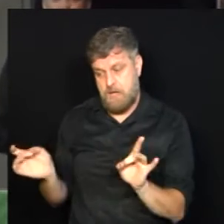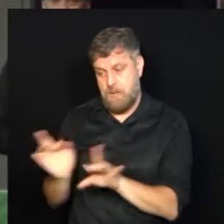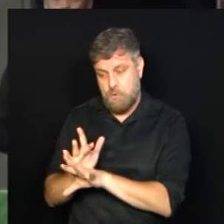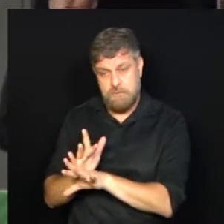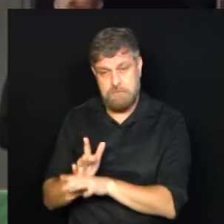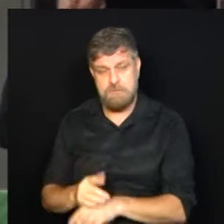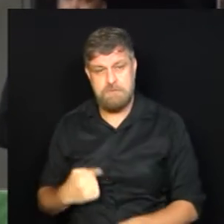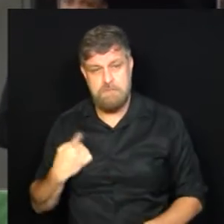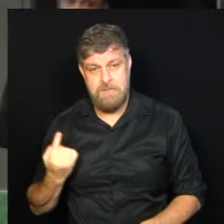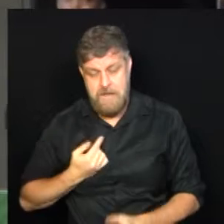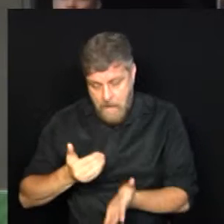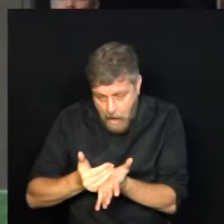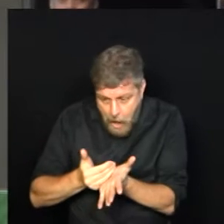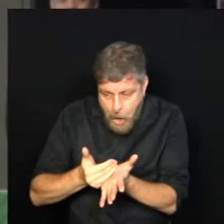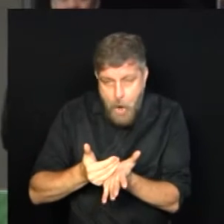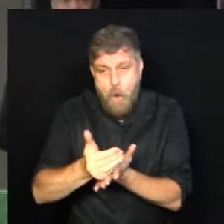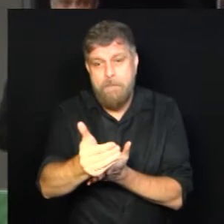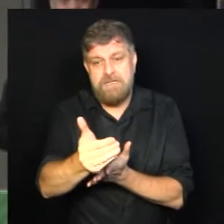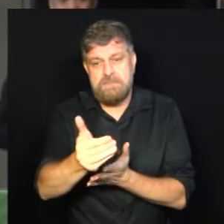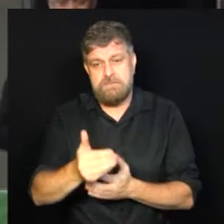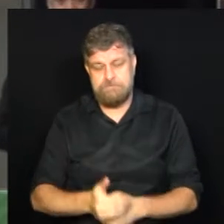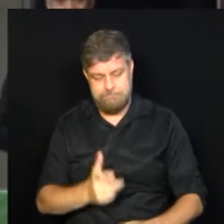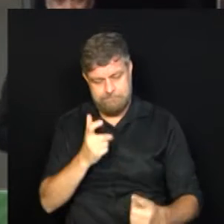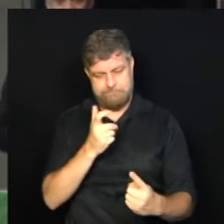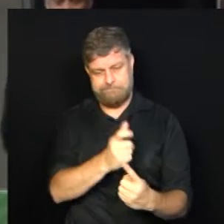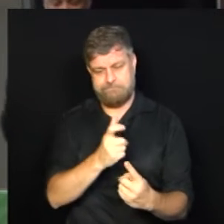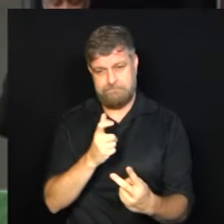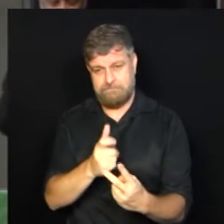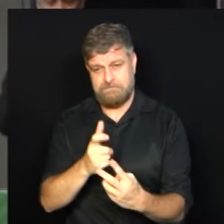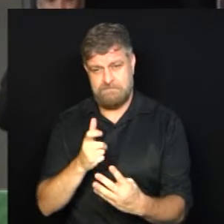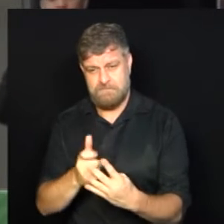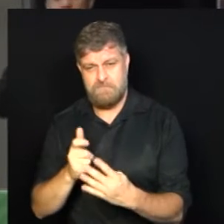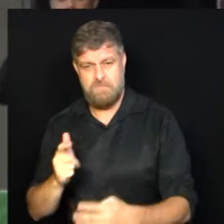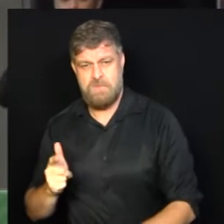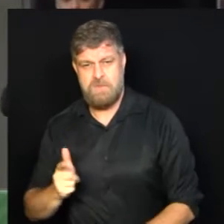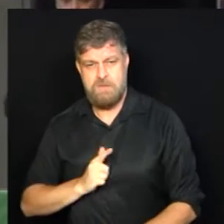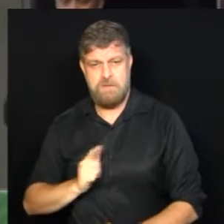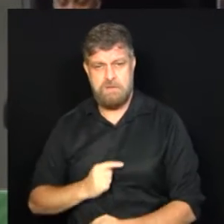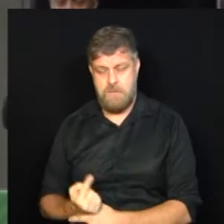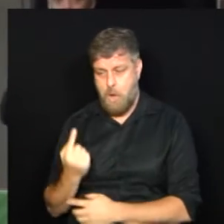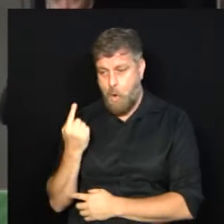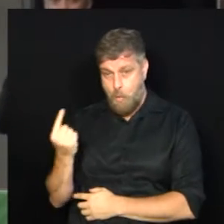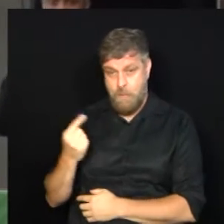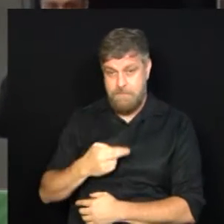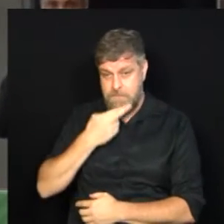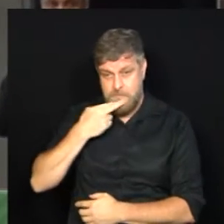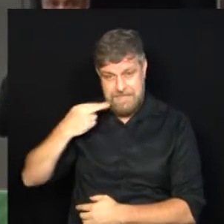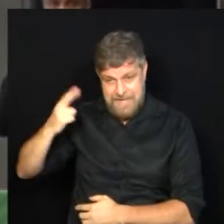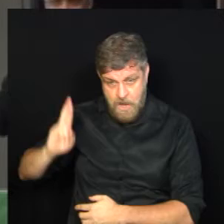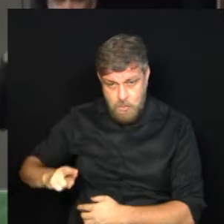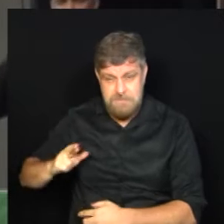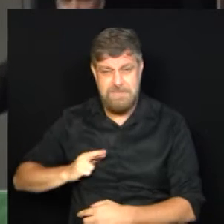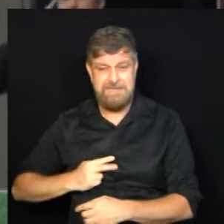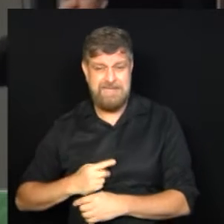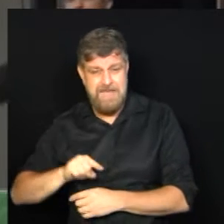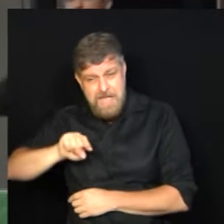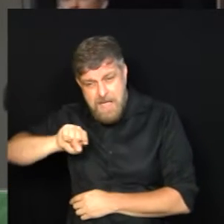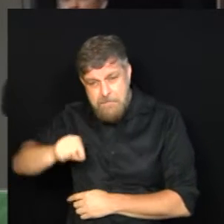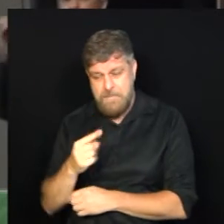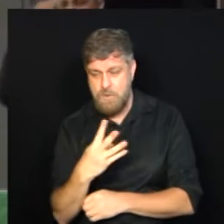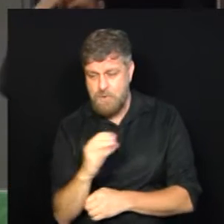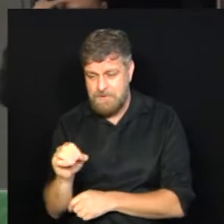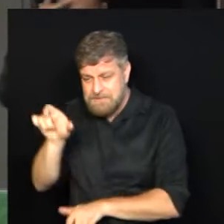para dar início. Um chamado Imunocov, vamos incluir em torno de